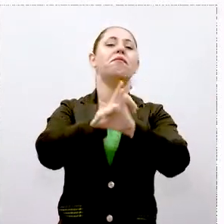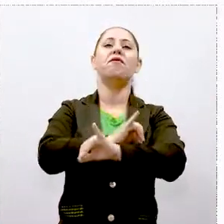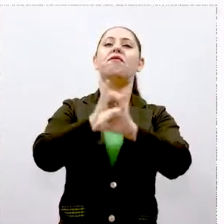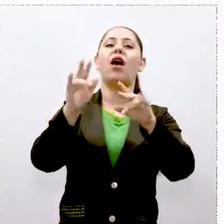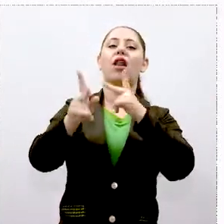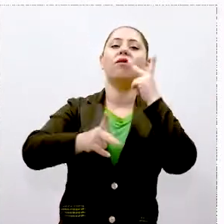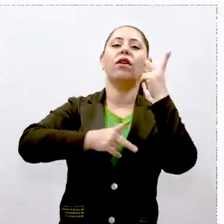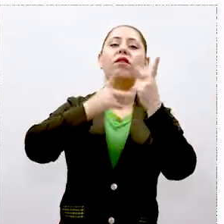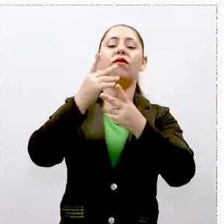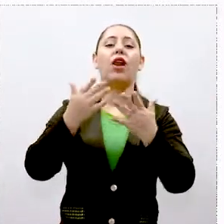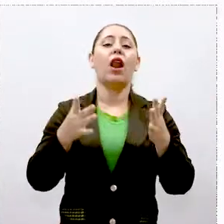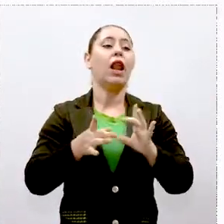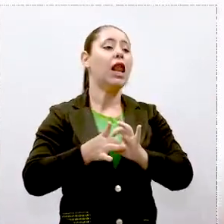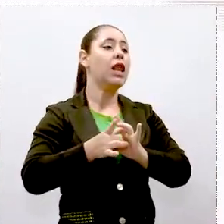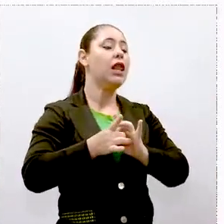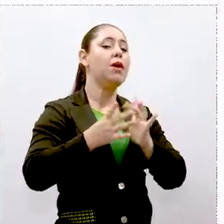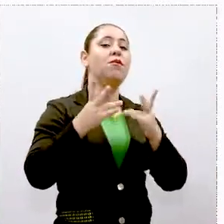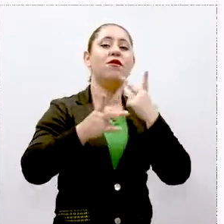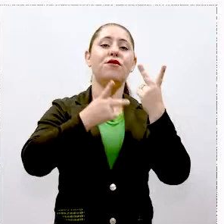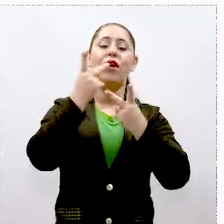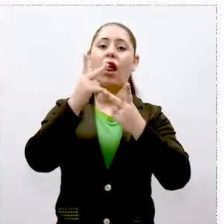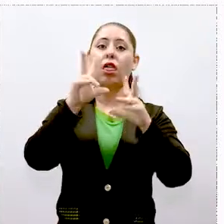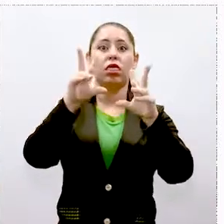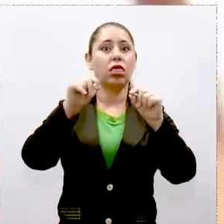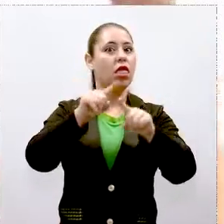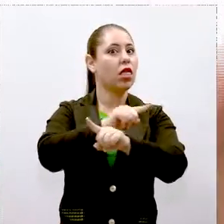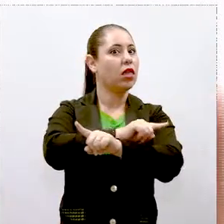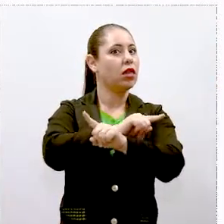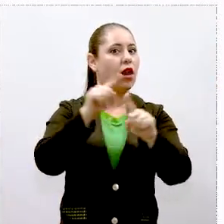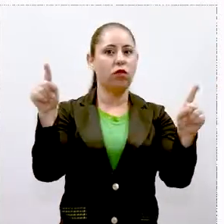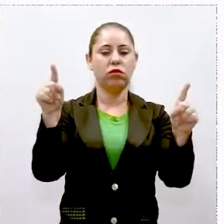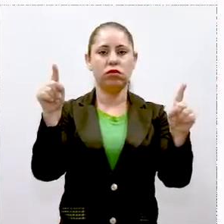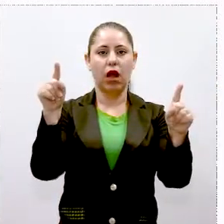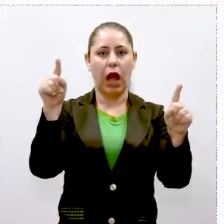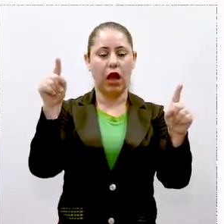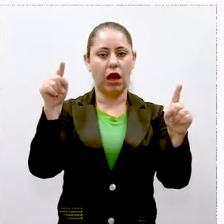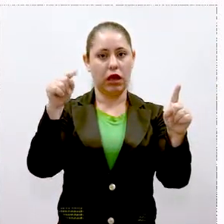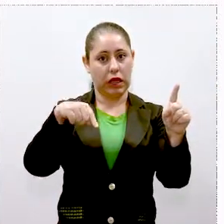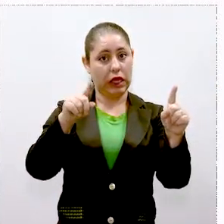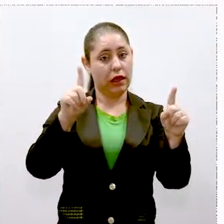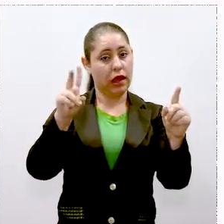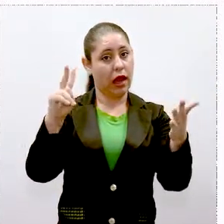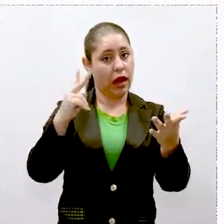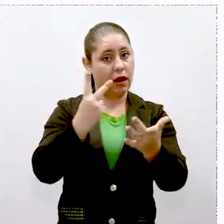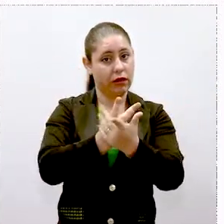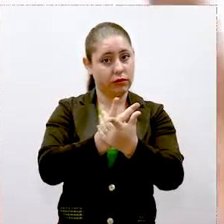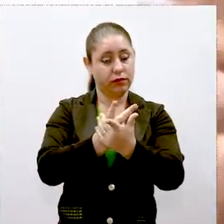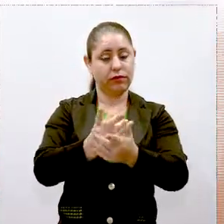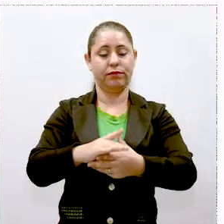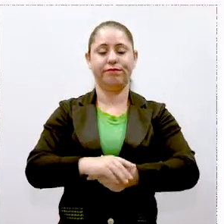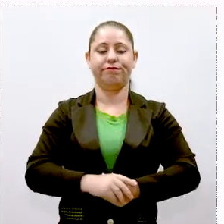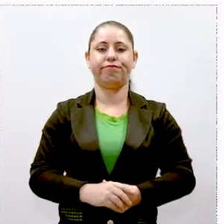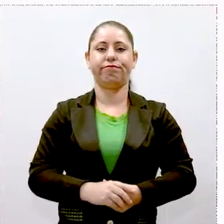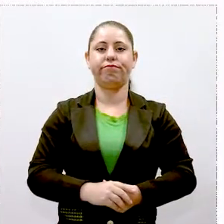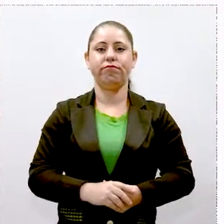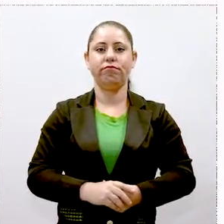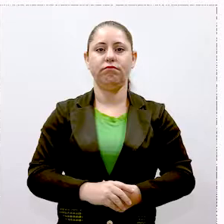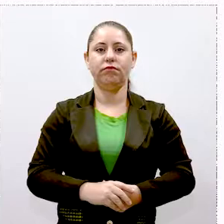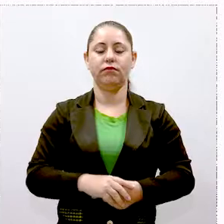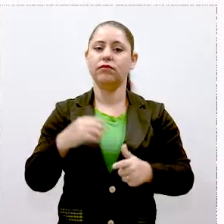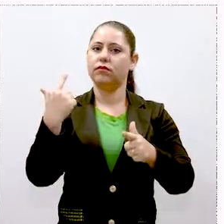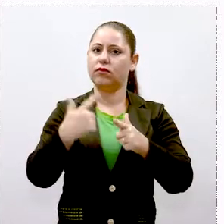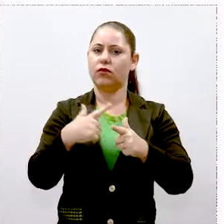de manifestação, livre expressão. Não é neste caso. Não é neste